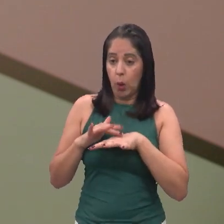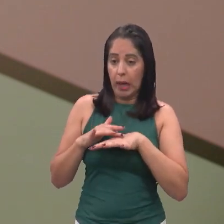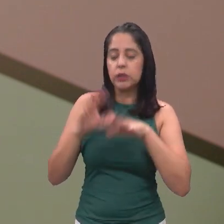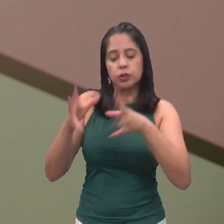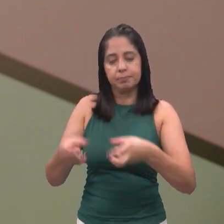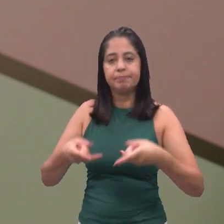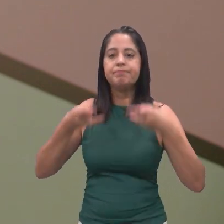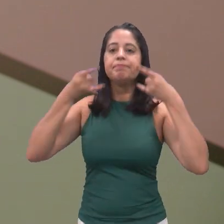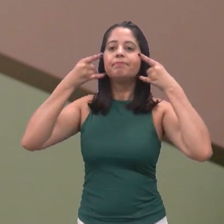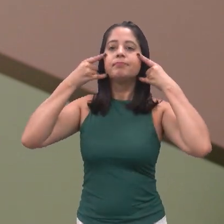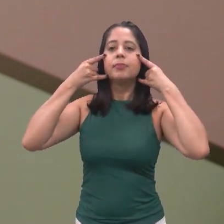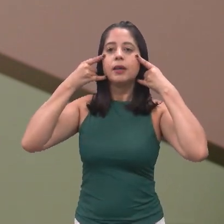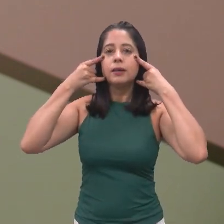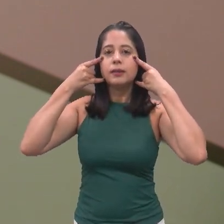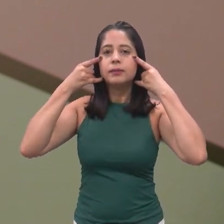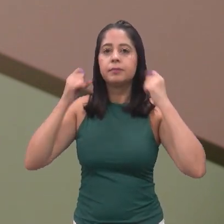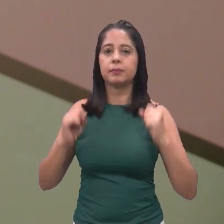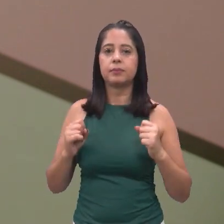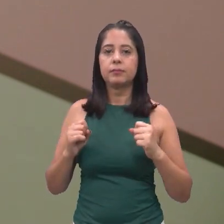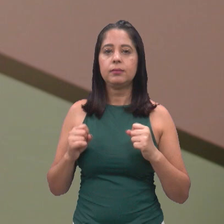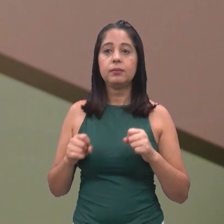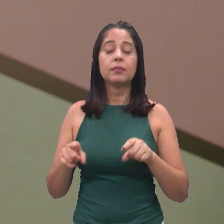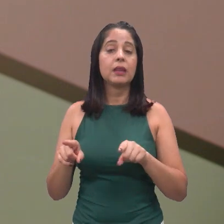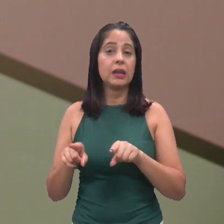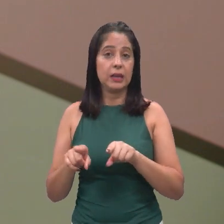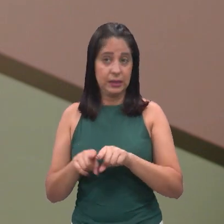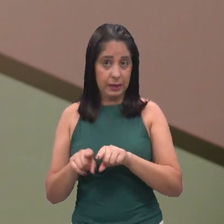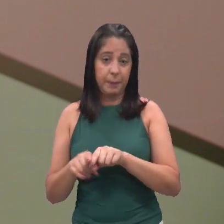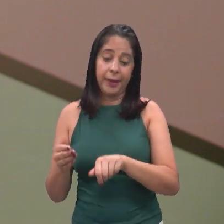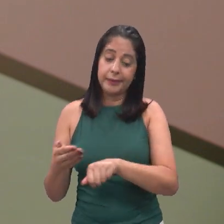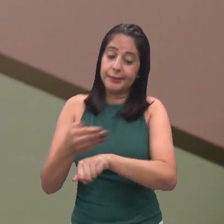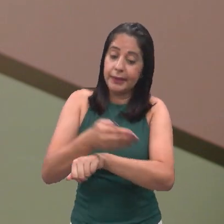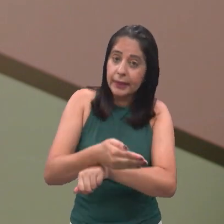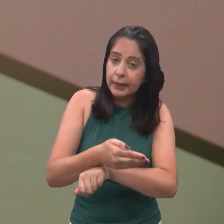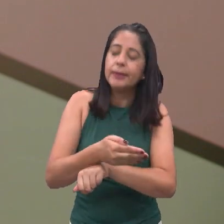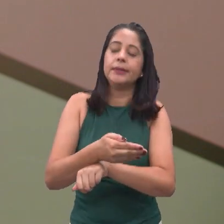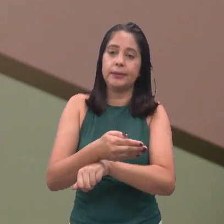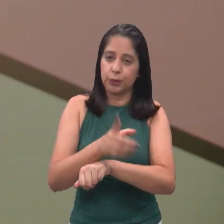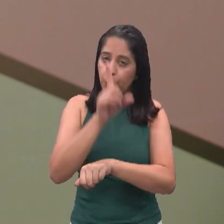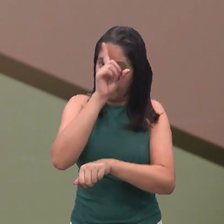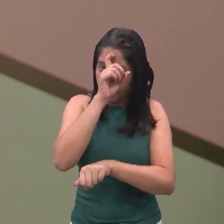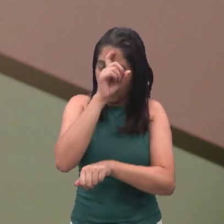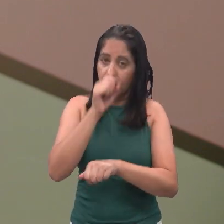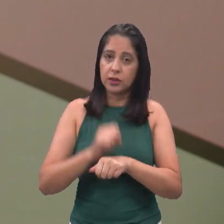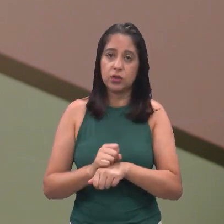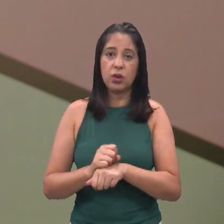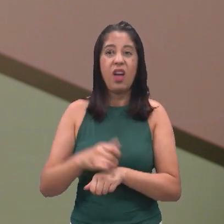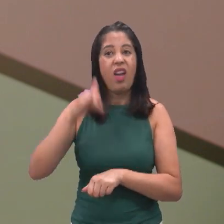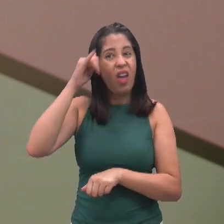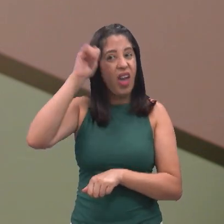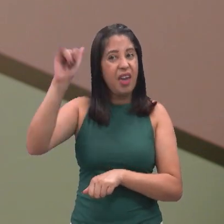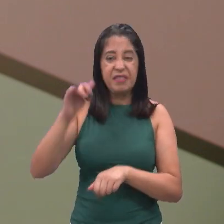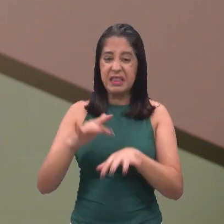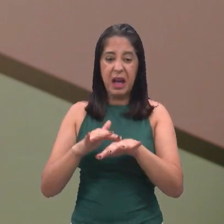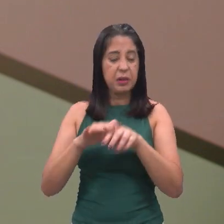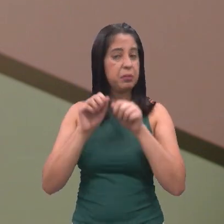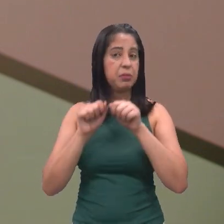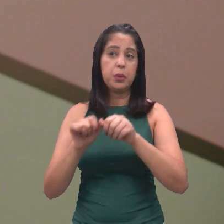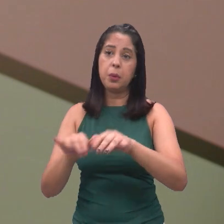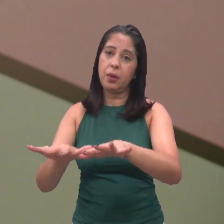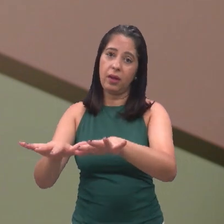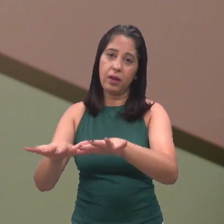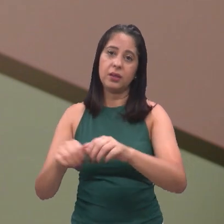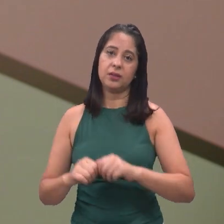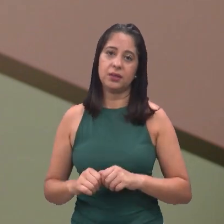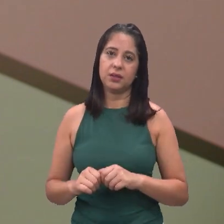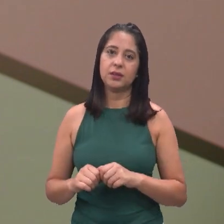sair de casa, eu procurar uma assistência à saúde, porque às vezes eu preciso ficar afastado, para evitar que ocorra essa disseminação mesmo, né? Então, assim,